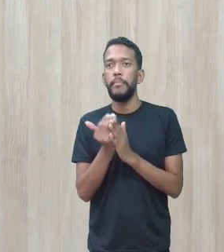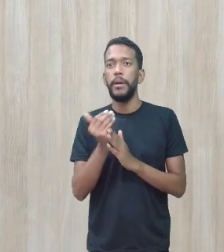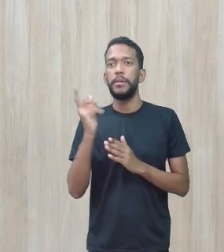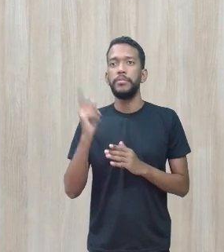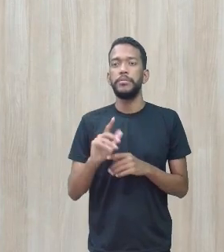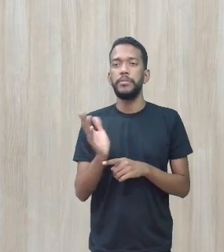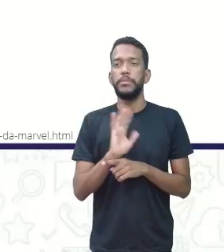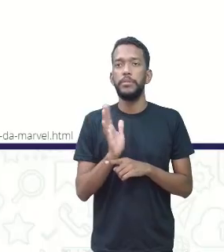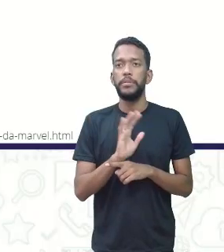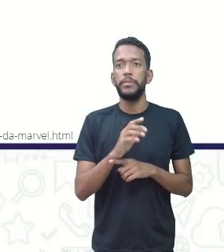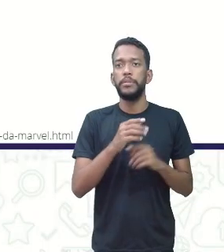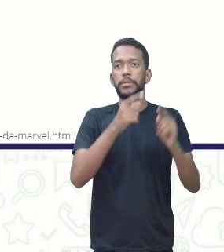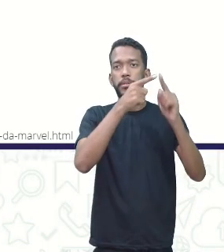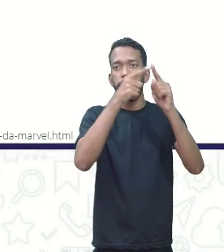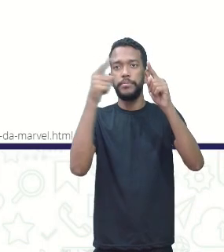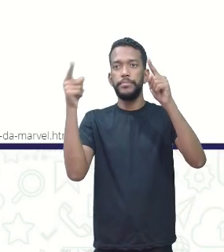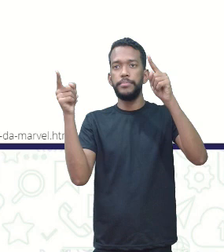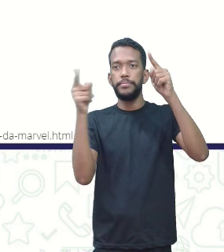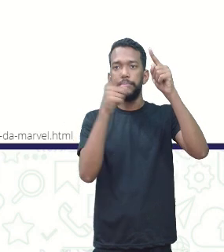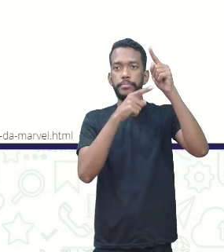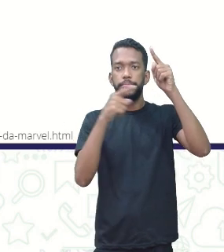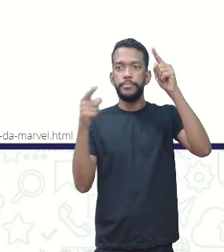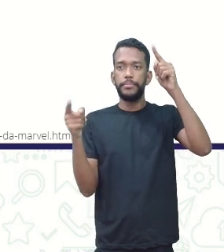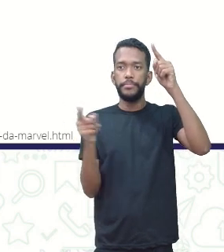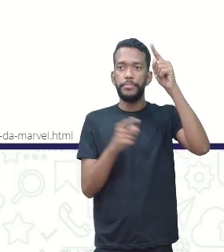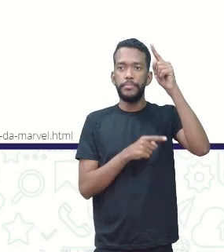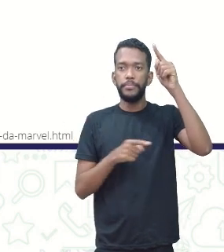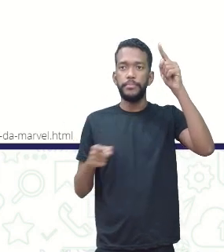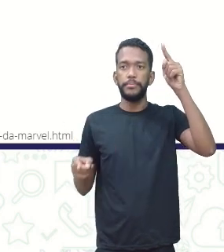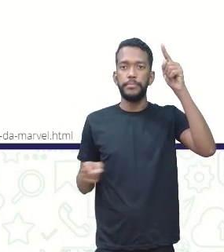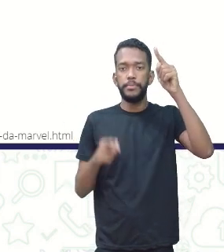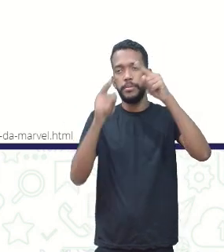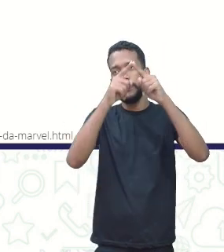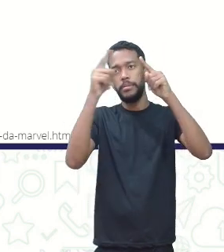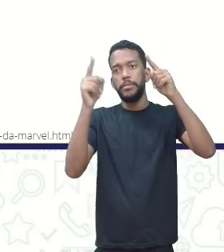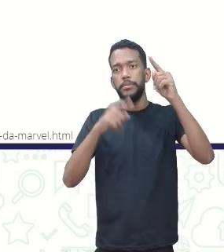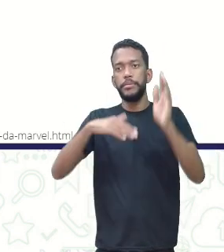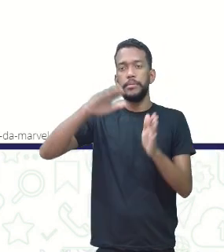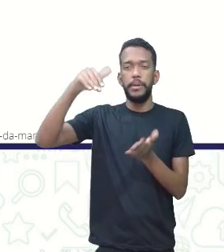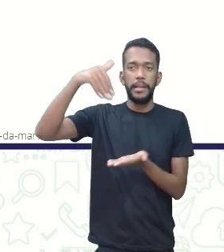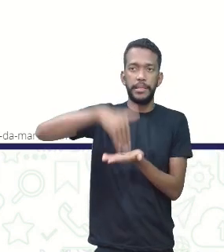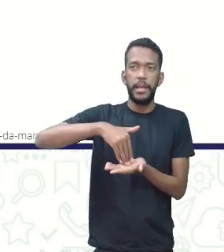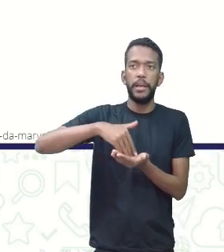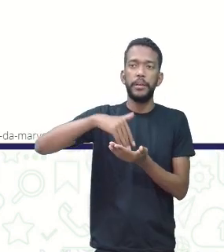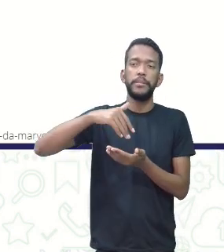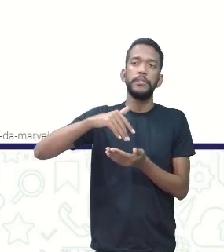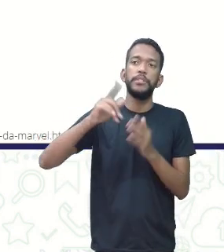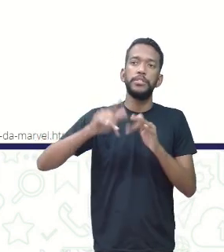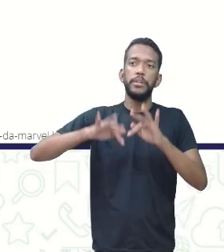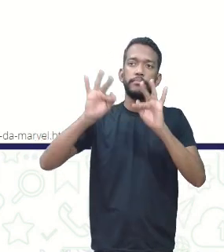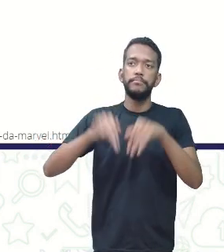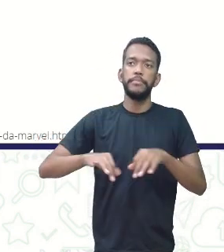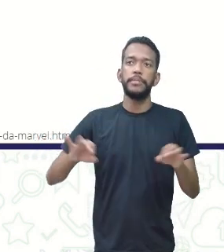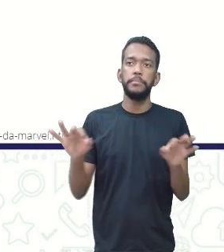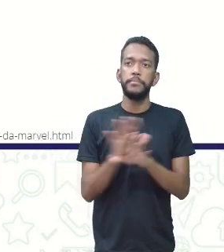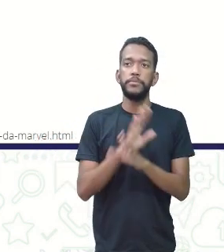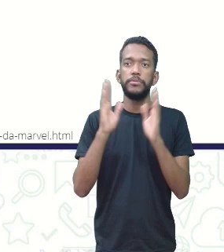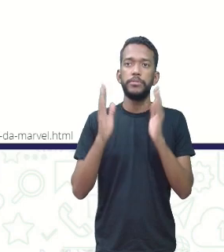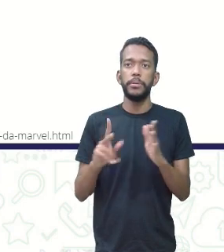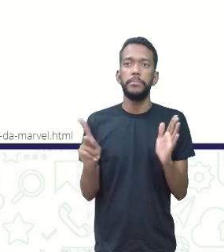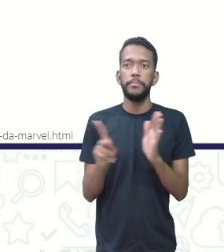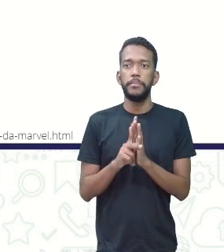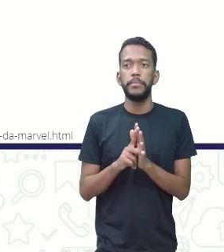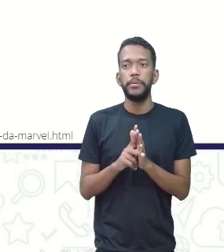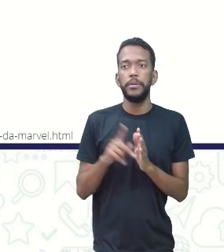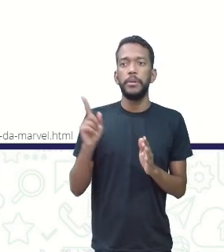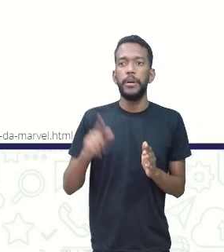Capitão América e essa linha ela vai continuando até chegar no último filme que fechou com chave de ouro, que seria Os